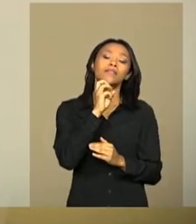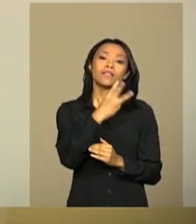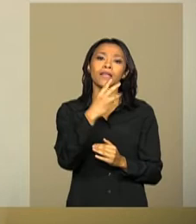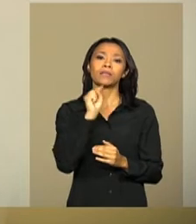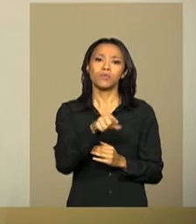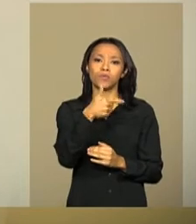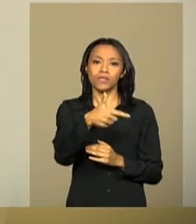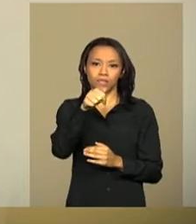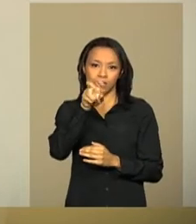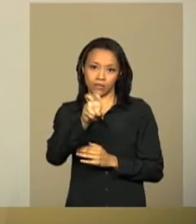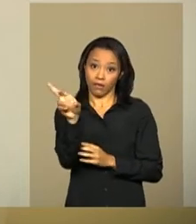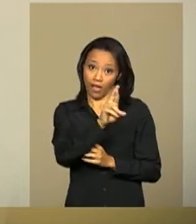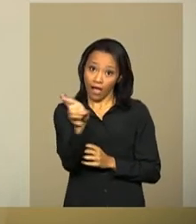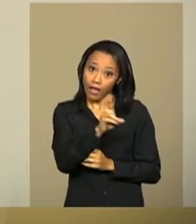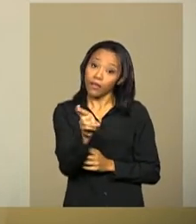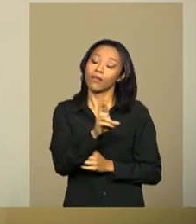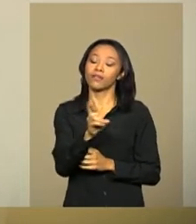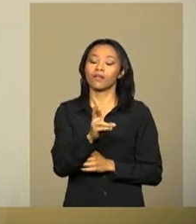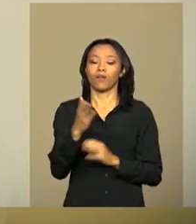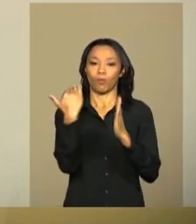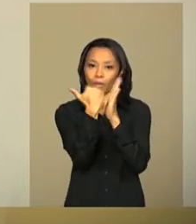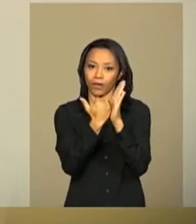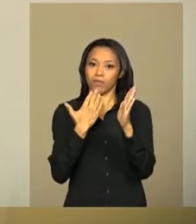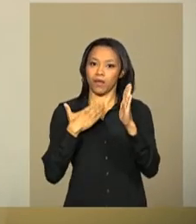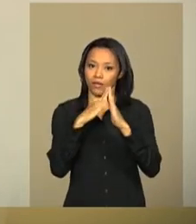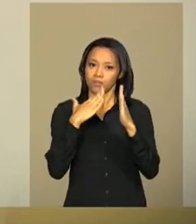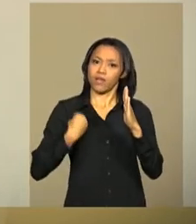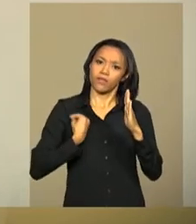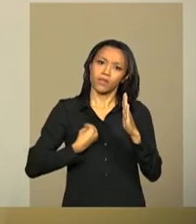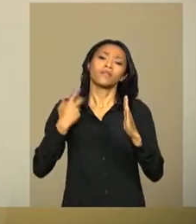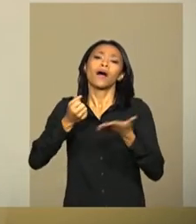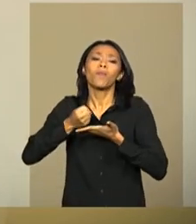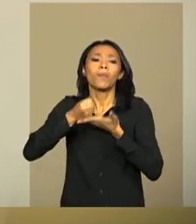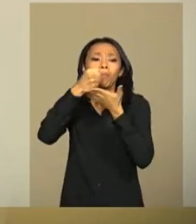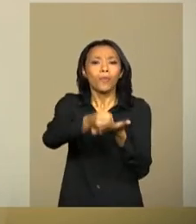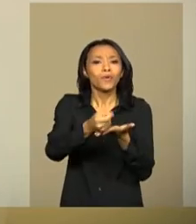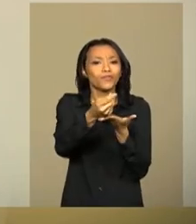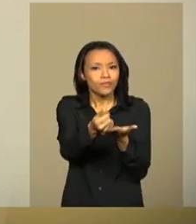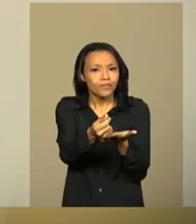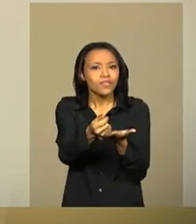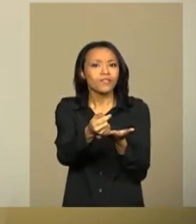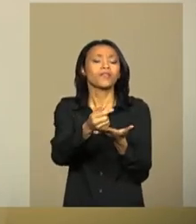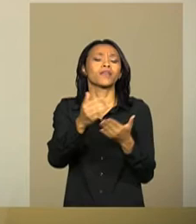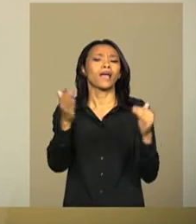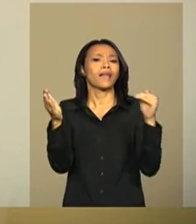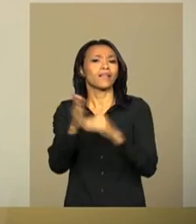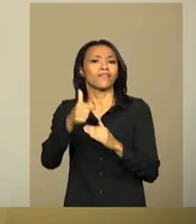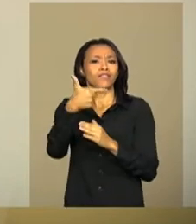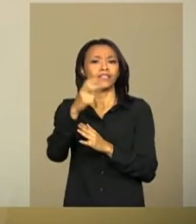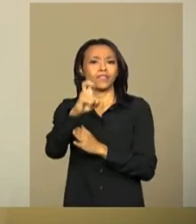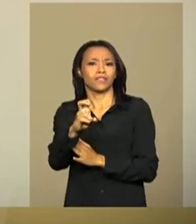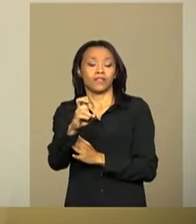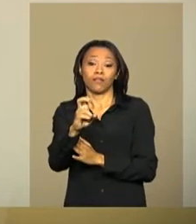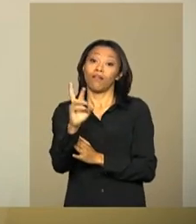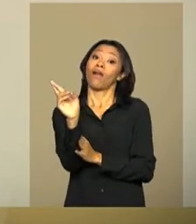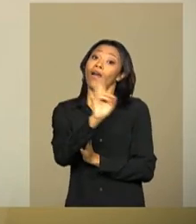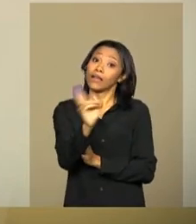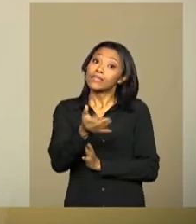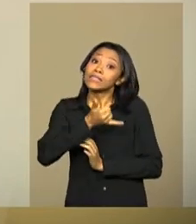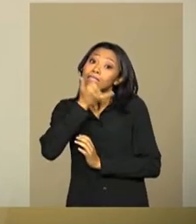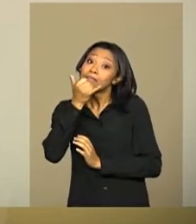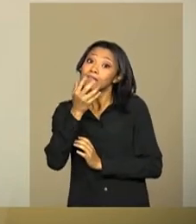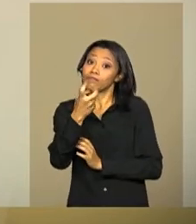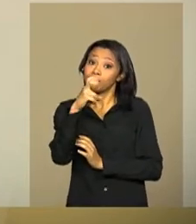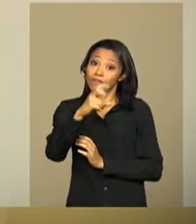3.275 reais o Minha Casa Minha Vida Dá um subsídio que pode chegar a 25 mil reais dependendo